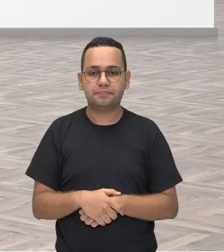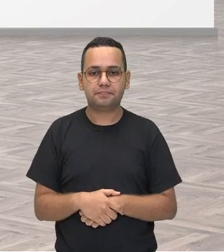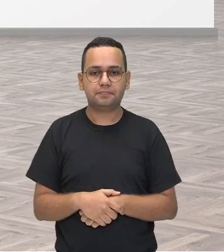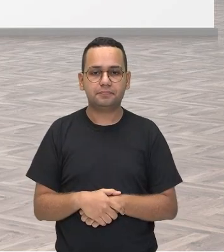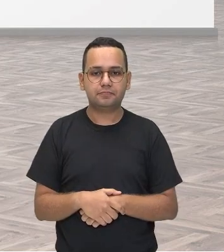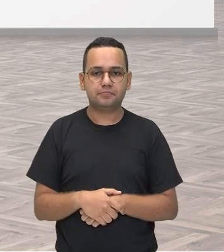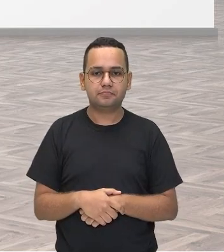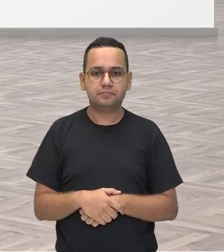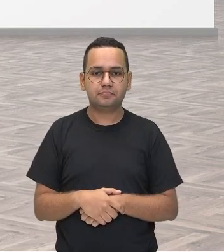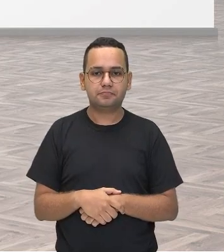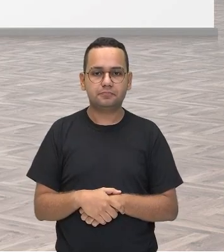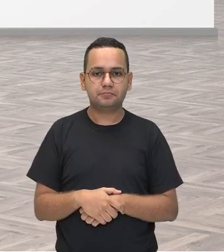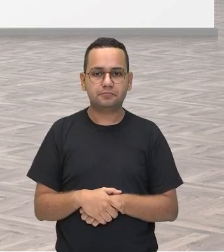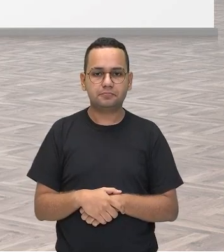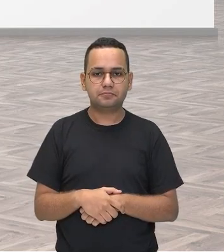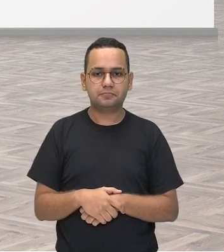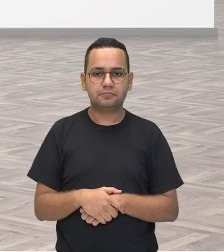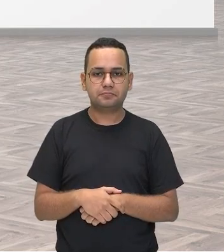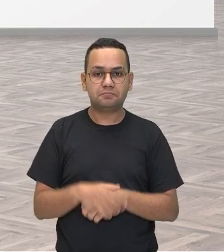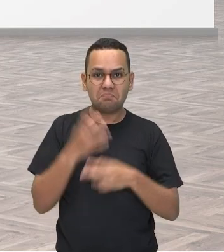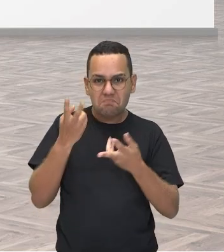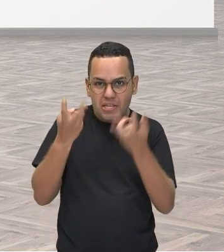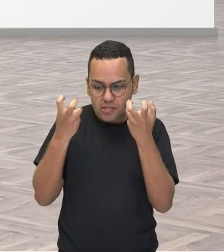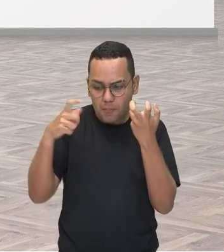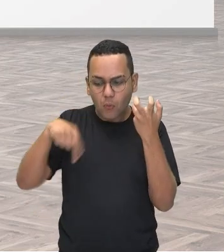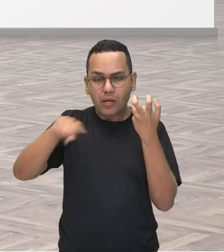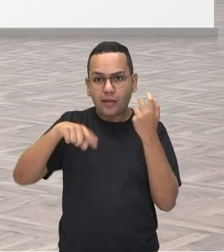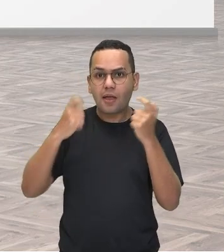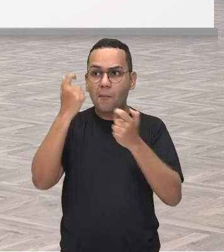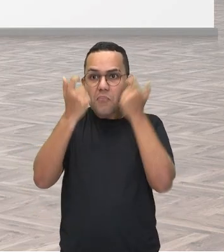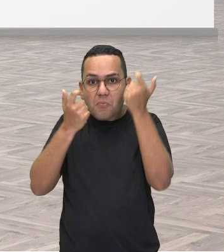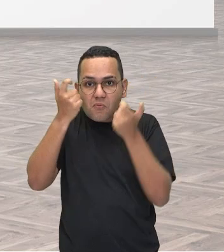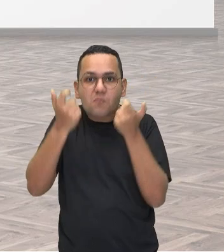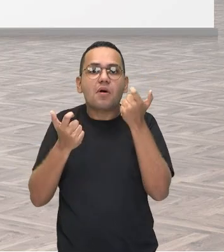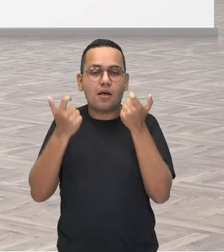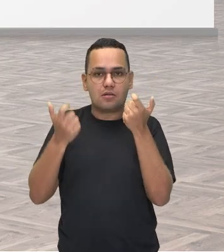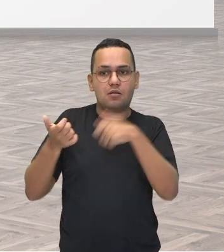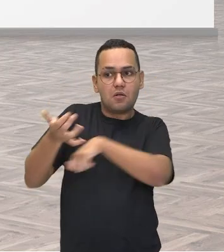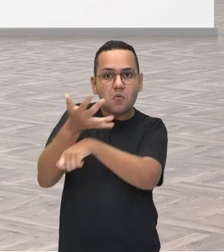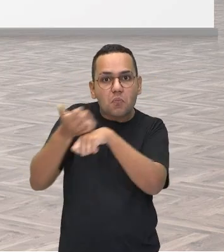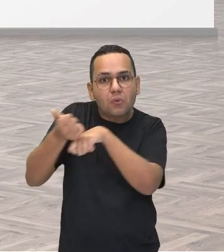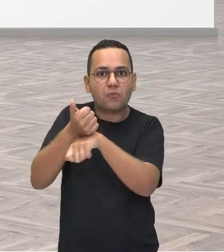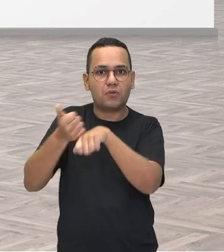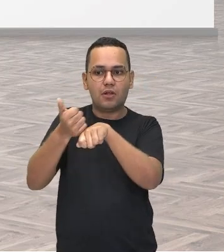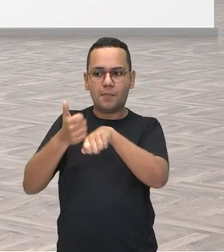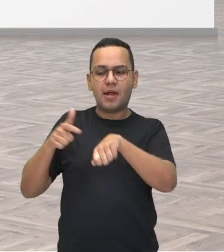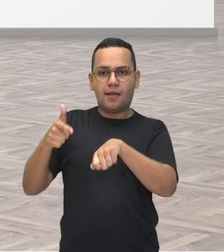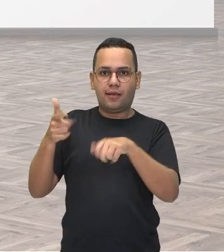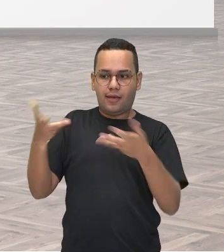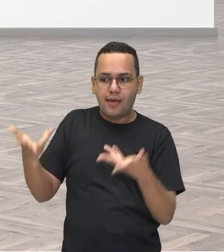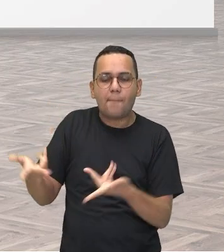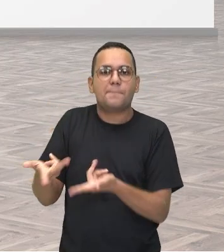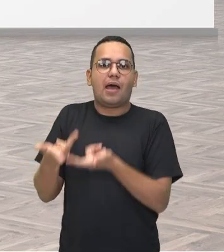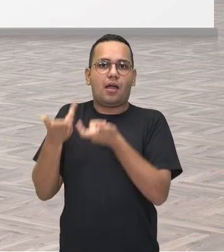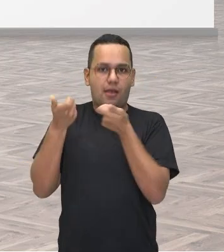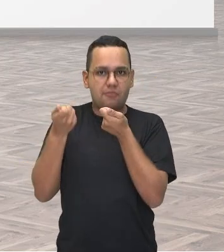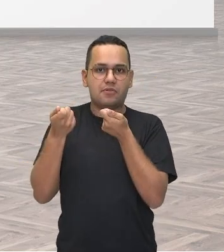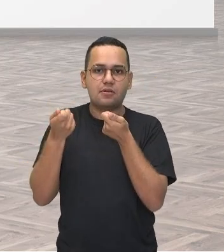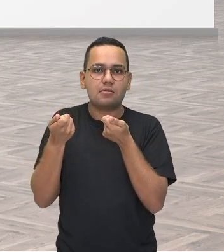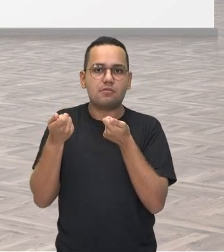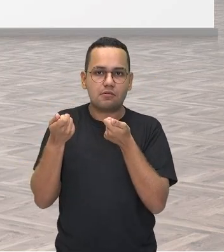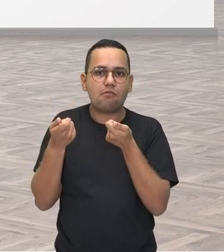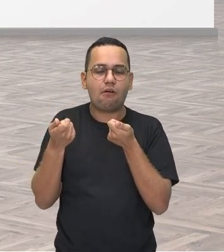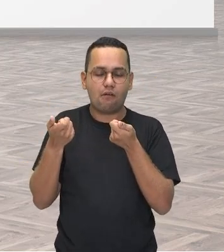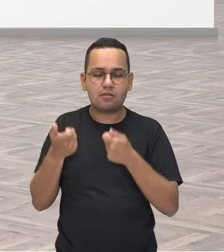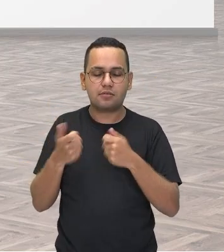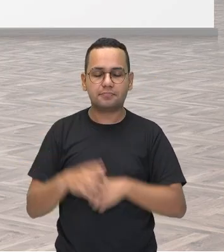a preocupação profissional mesmo, de estar tudo ali, trazer uma excelência dentro da proposta desse empreendimento. Vamos